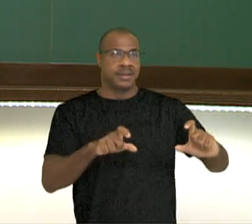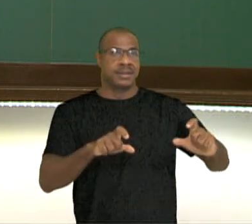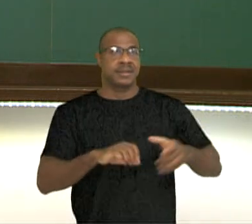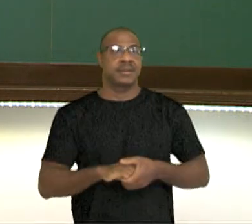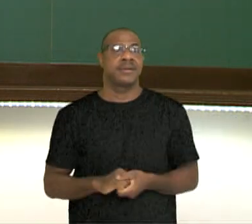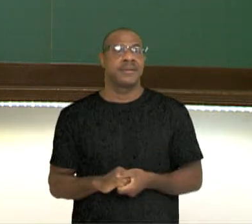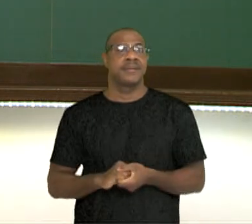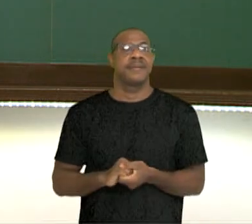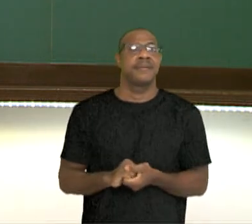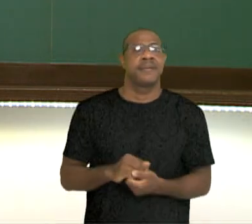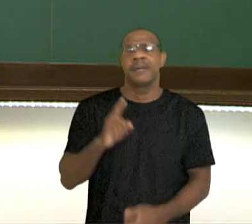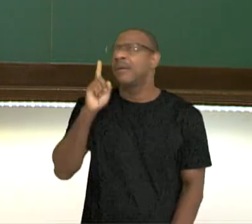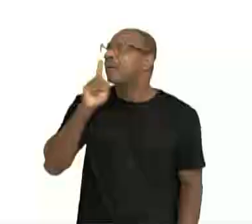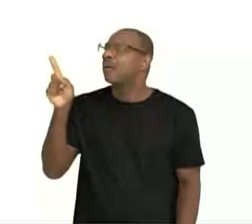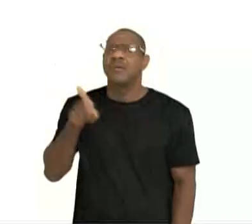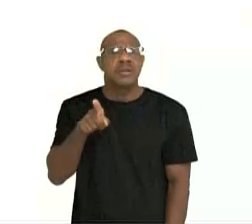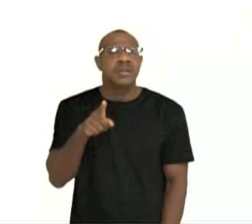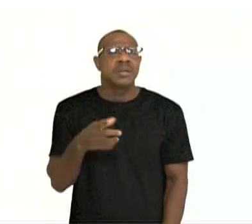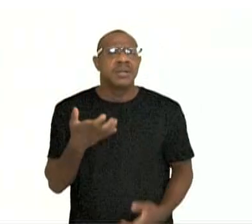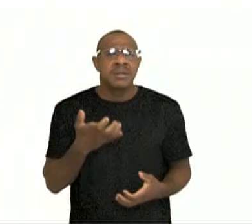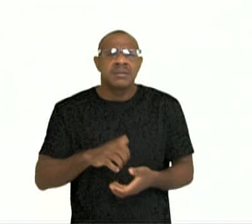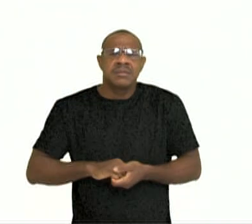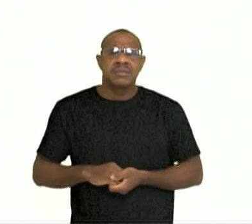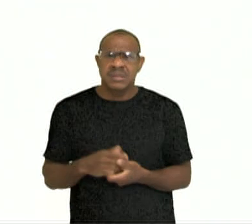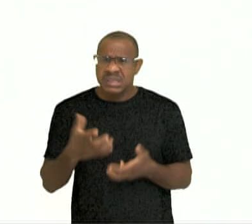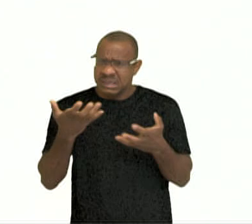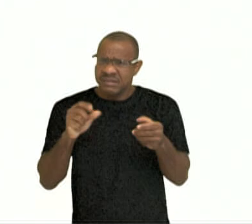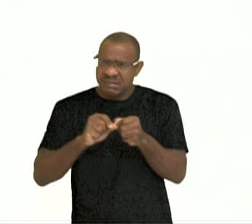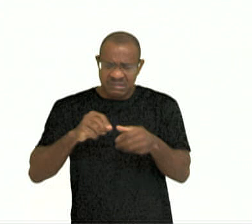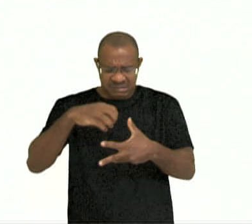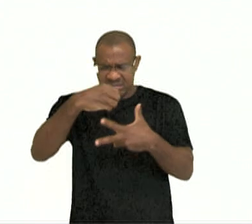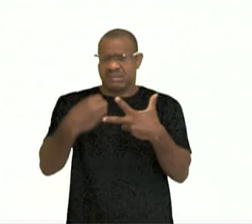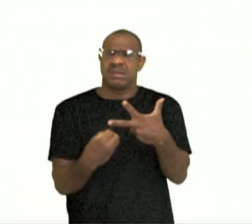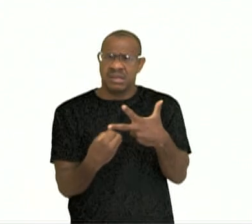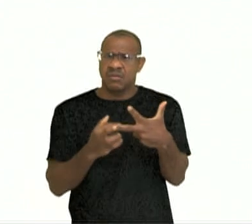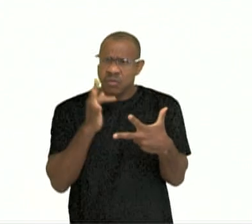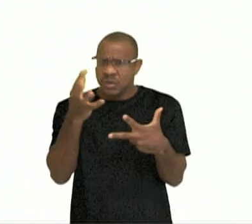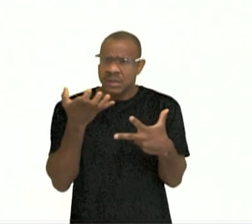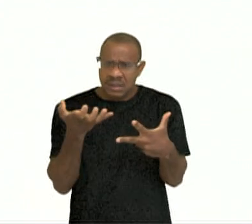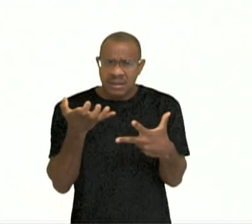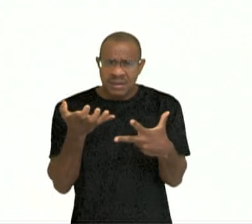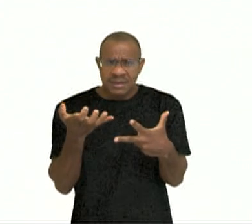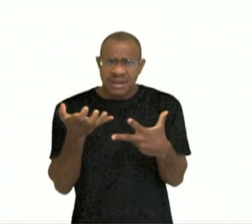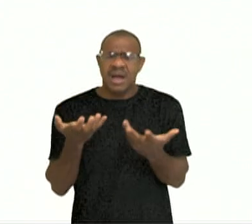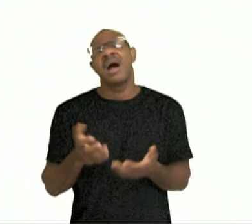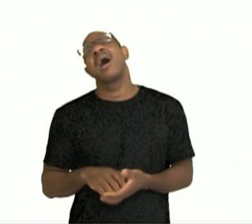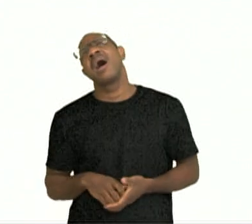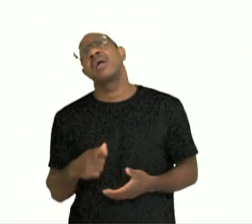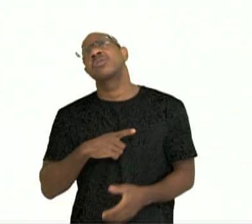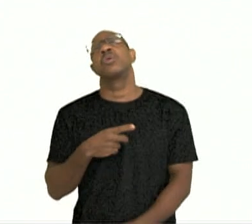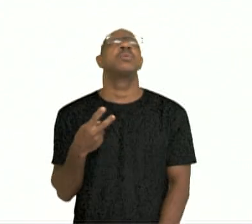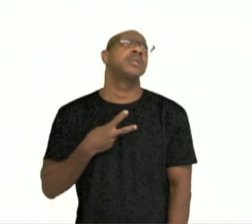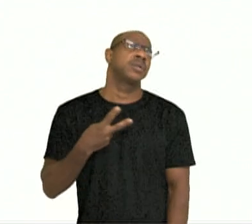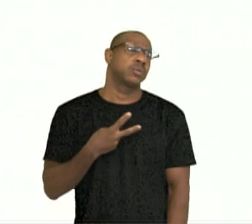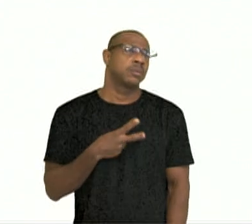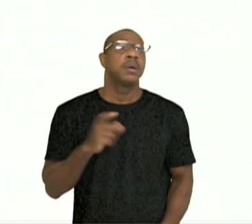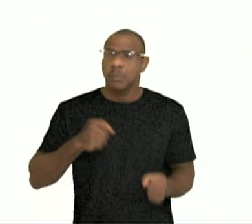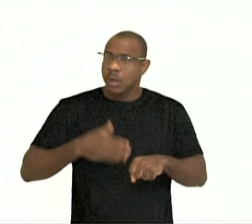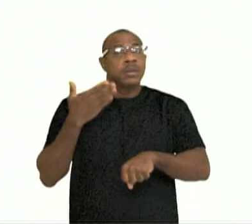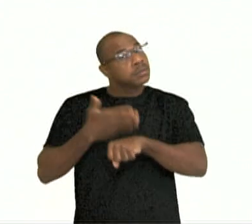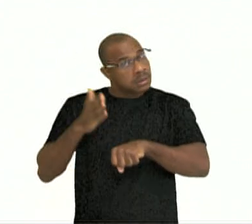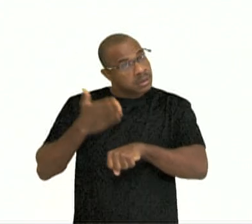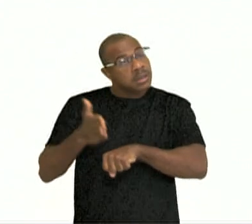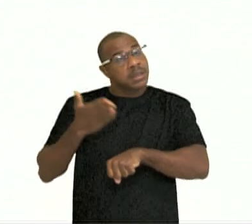bem. Você pretende participar do Enem? Ai, professora, estou no 2º ano. Como treineiro